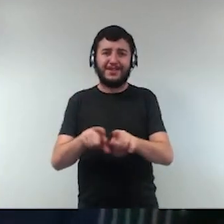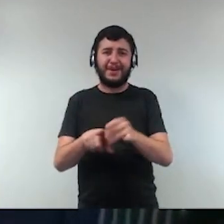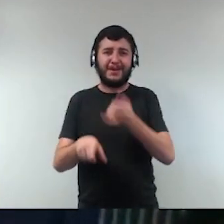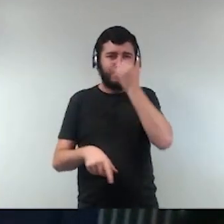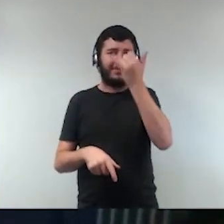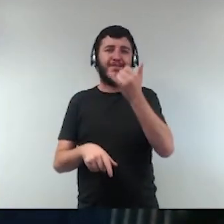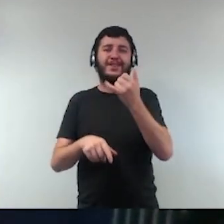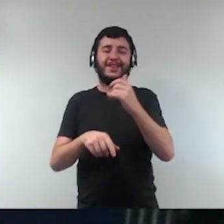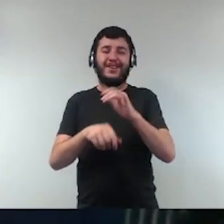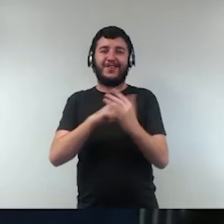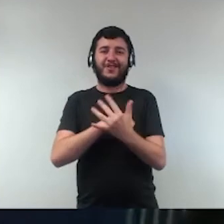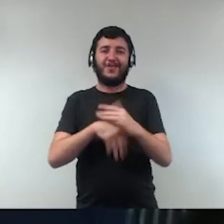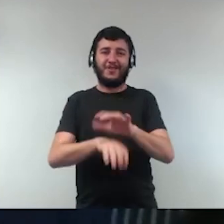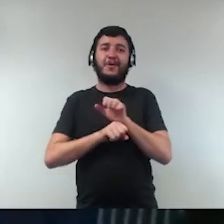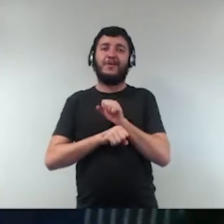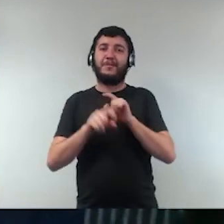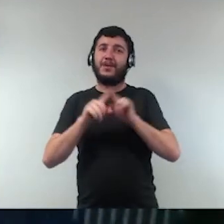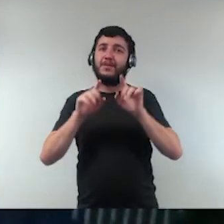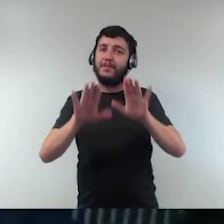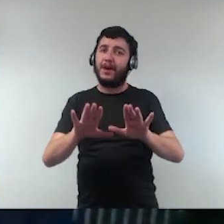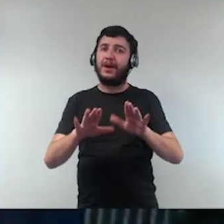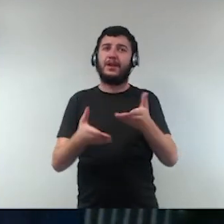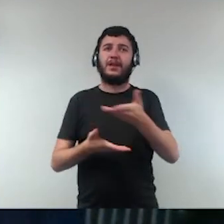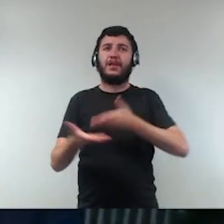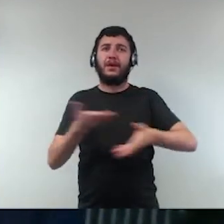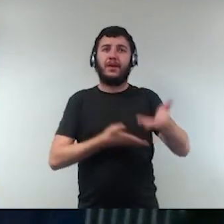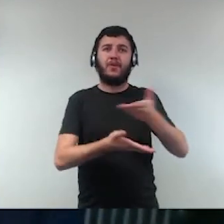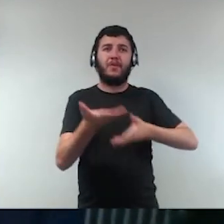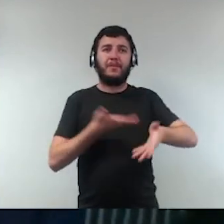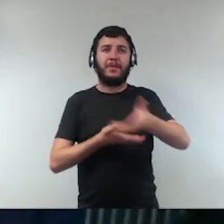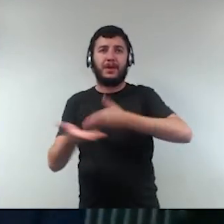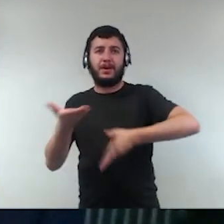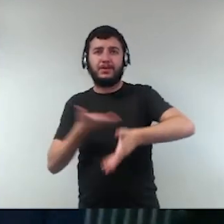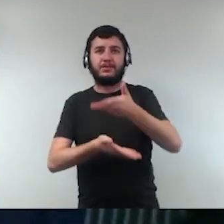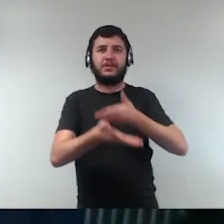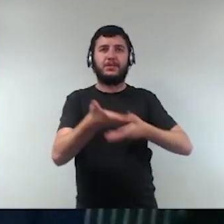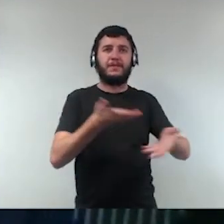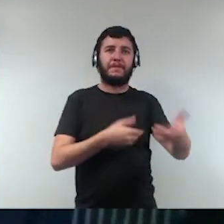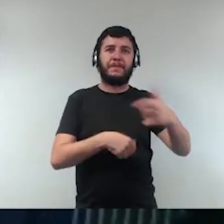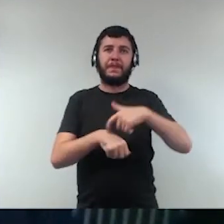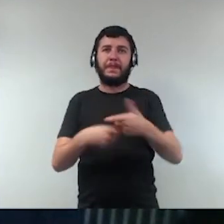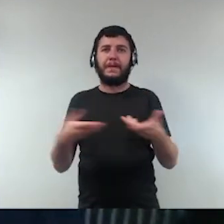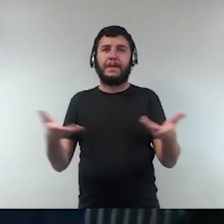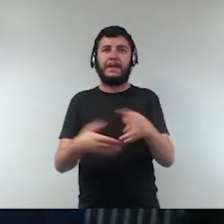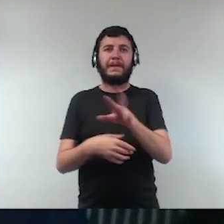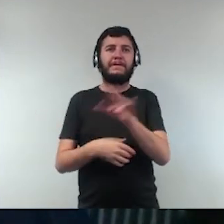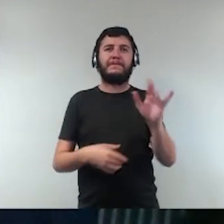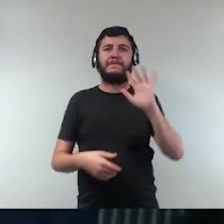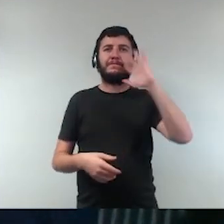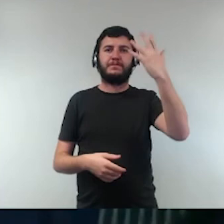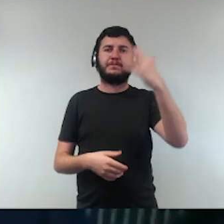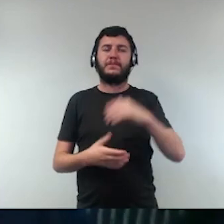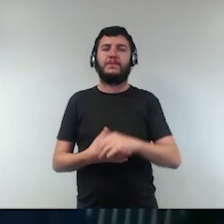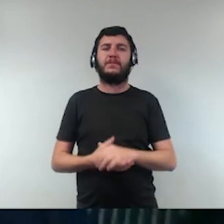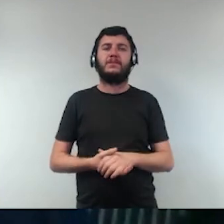compreensão, cooperação, como muito bem disse o Fred, nesse momento será a grande saída.